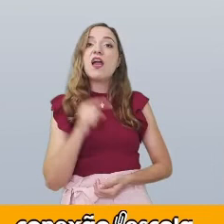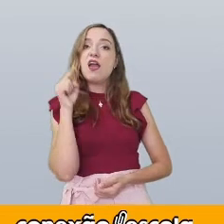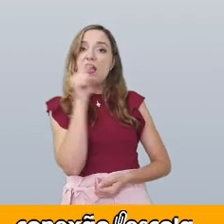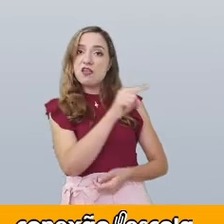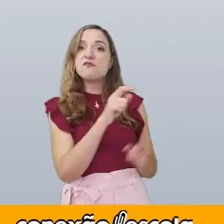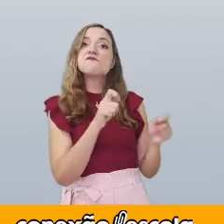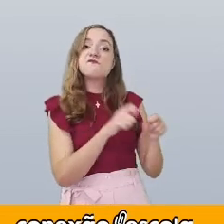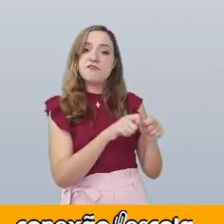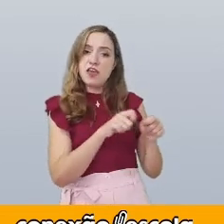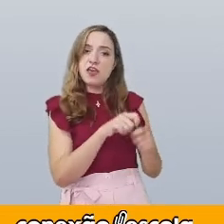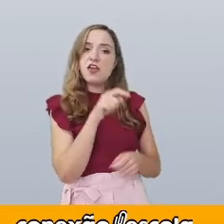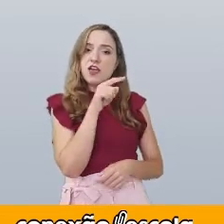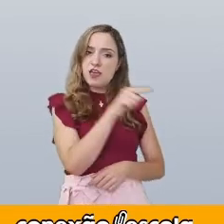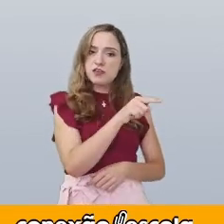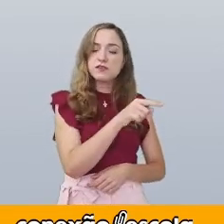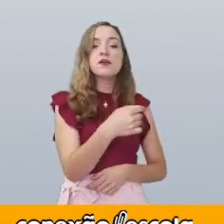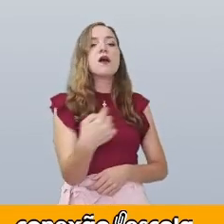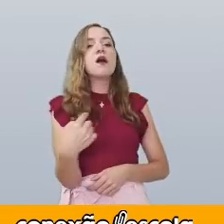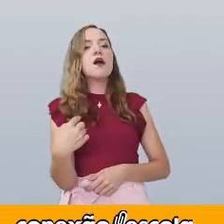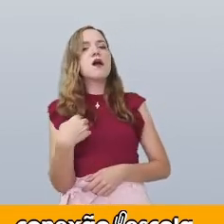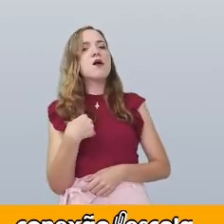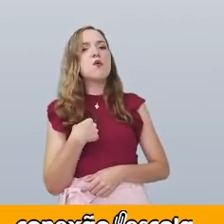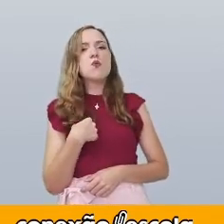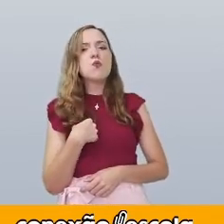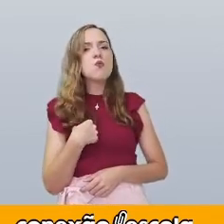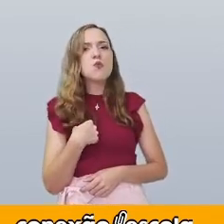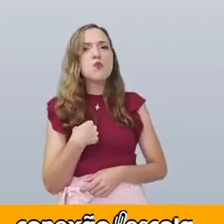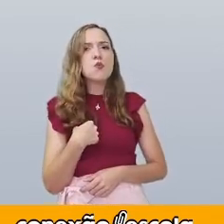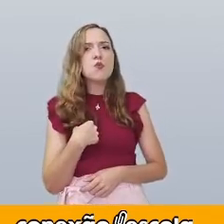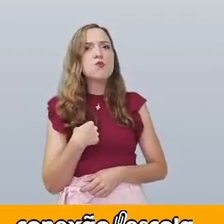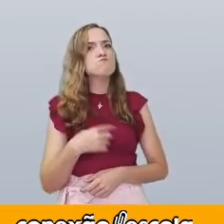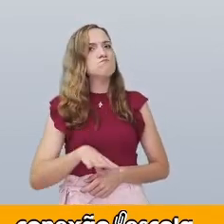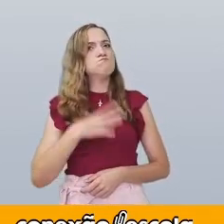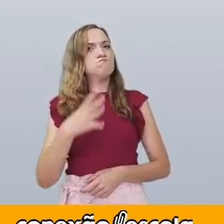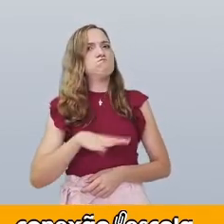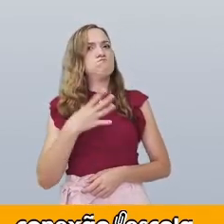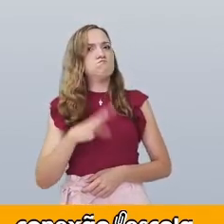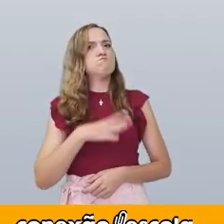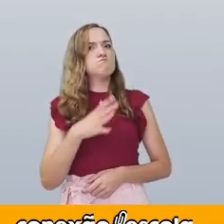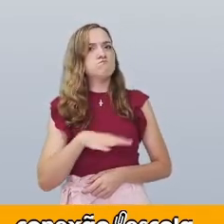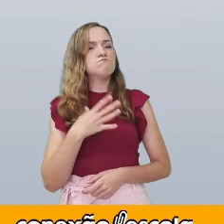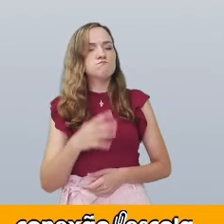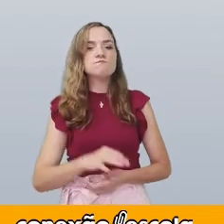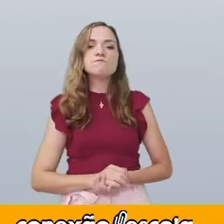Ele fez isso e eu. Você é muito corajoso.